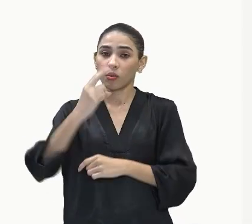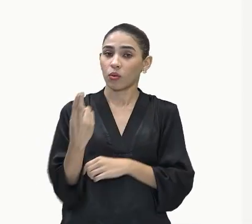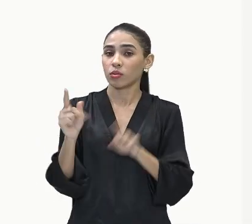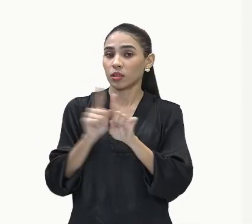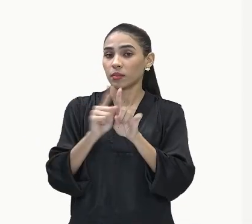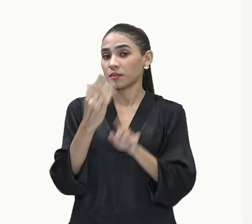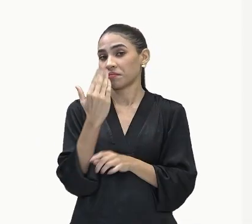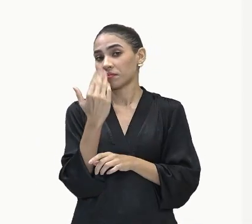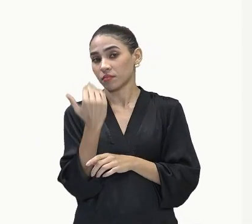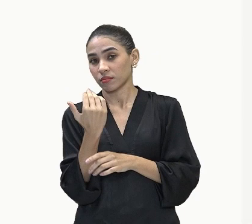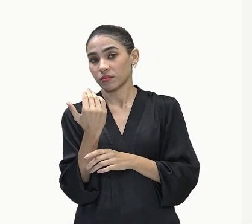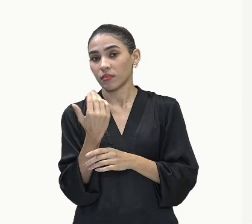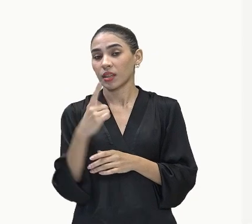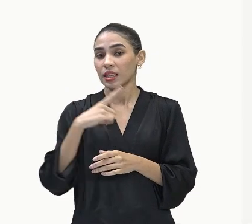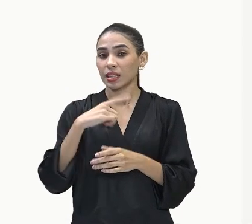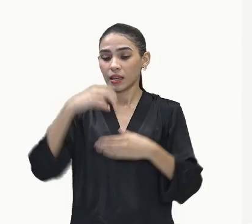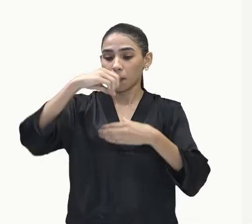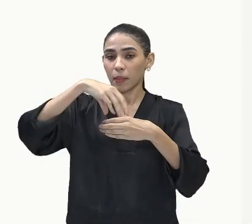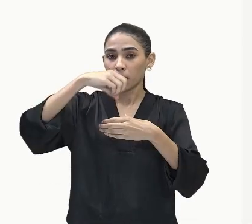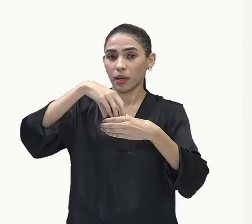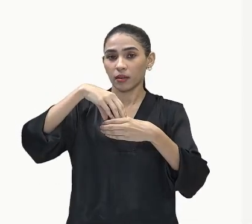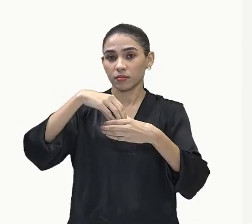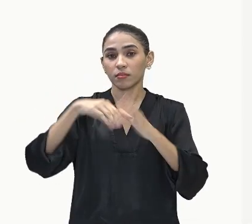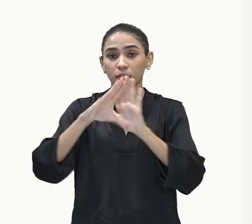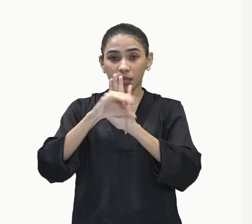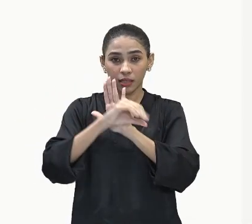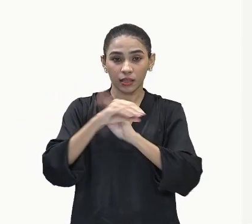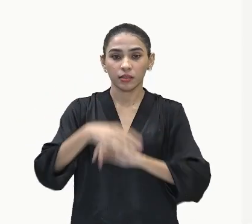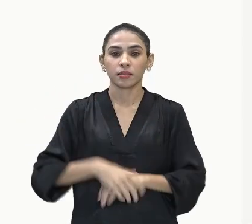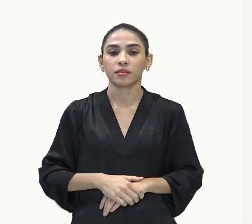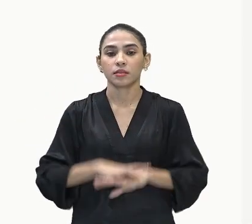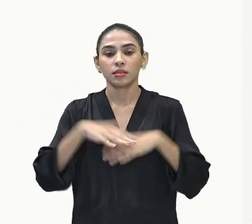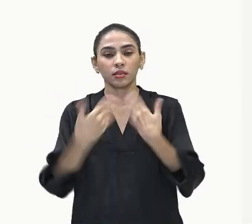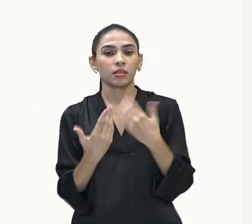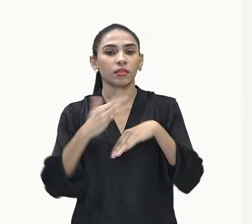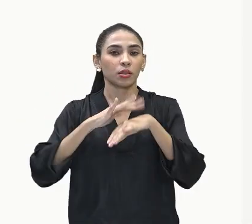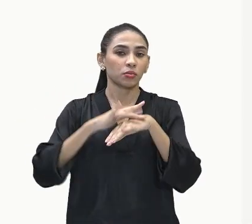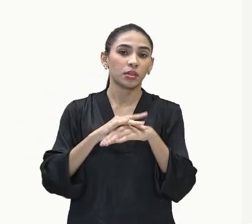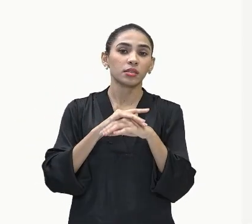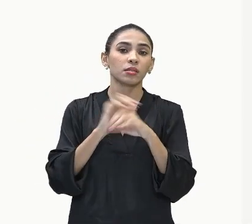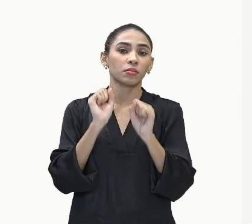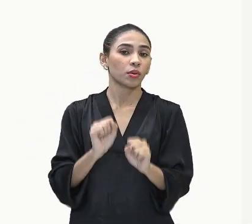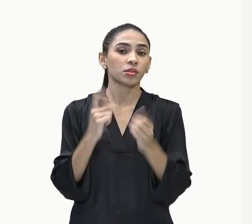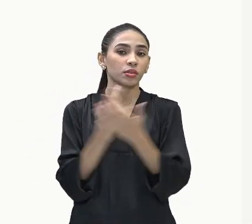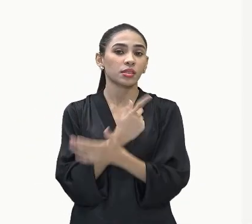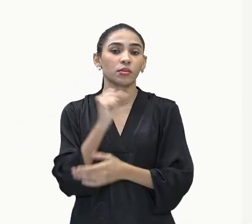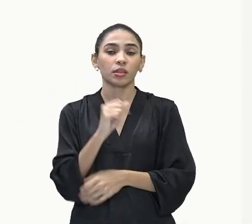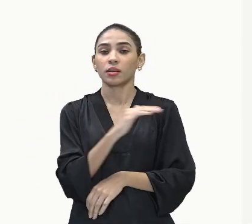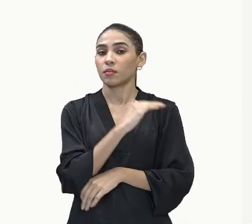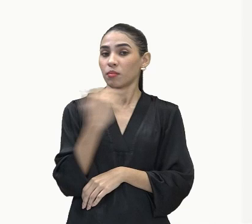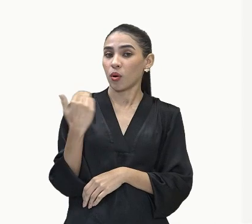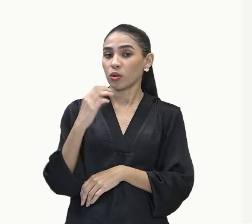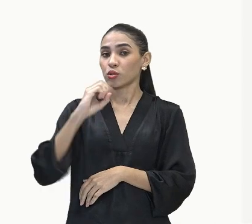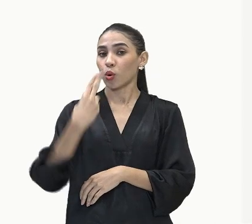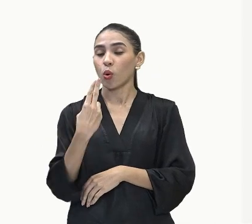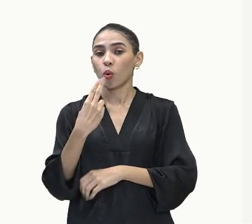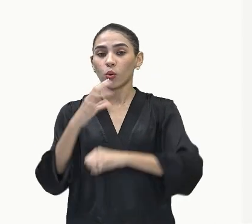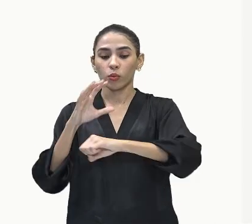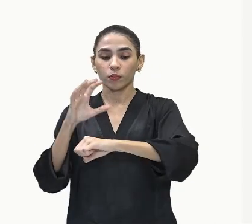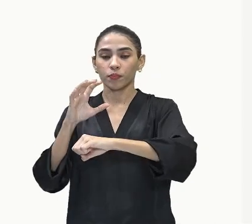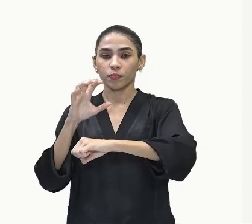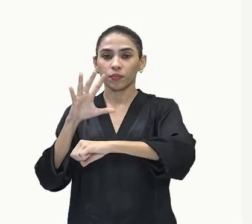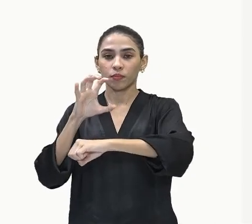estejam contaminados E aí essa doença ela pode levar à morte por paralisia da